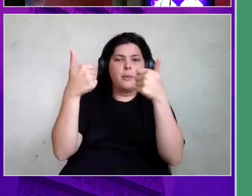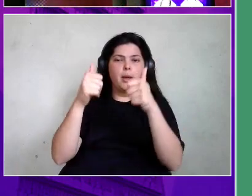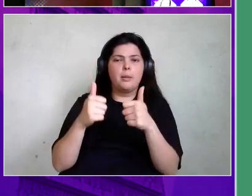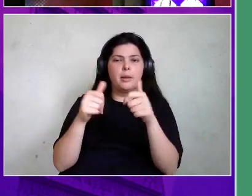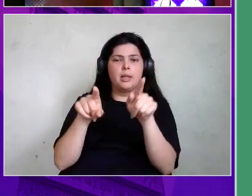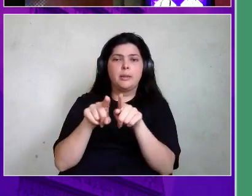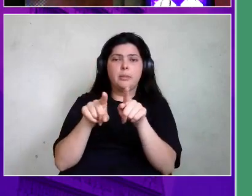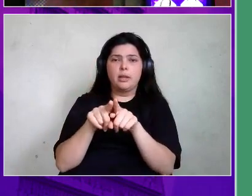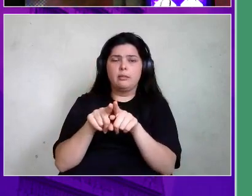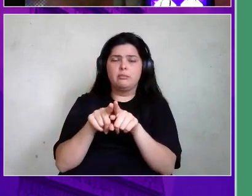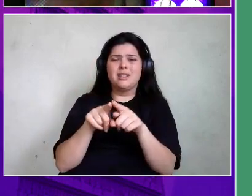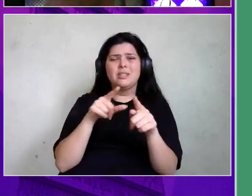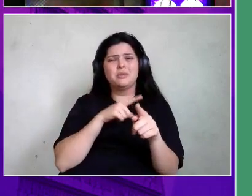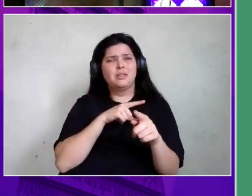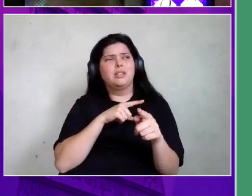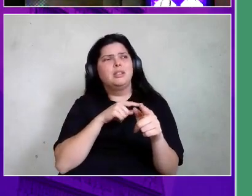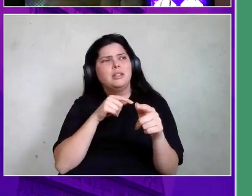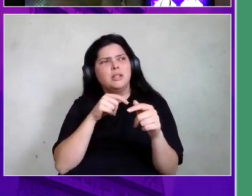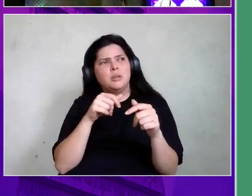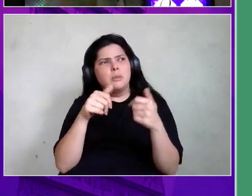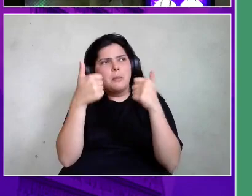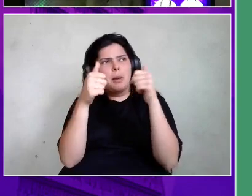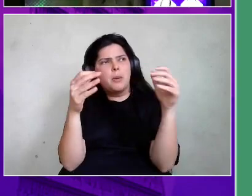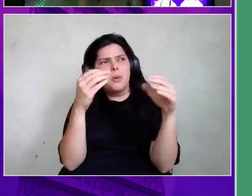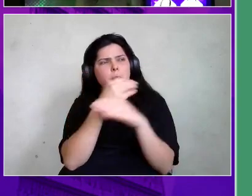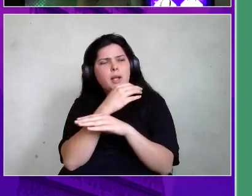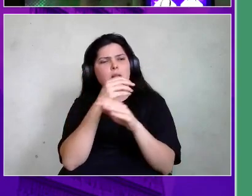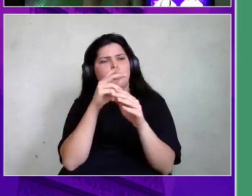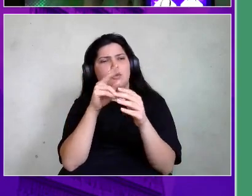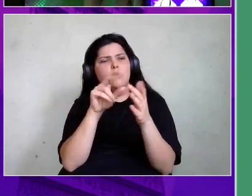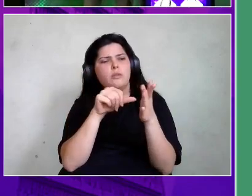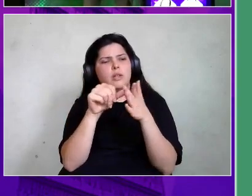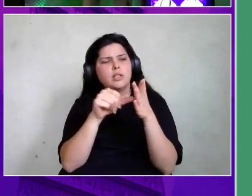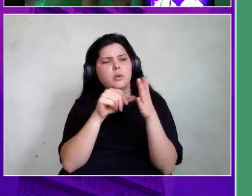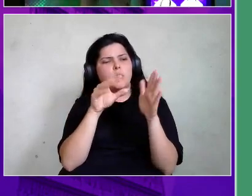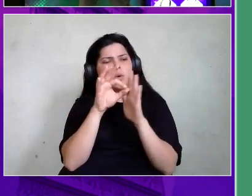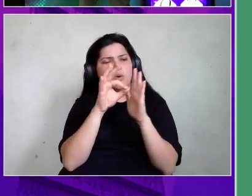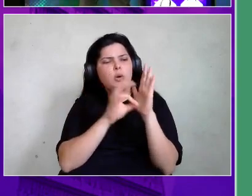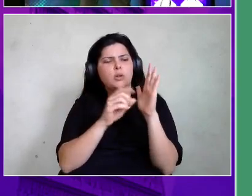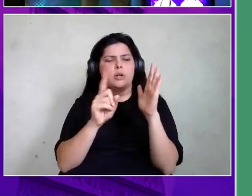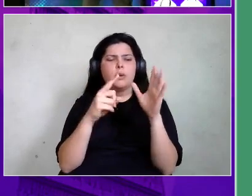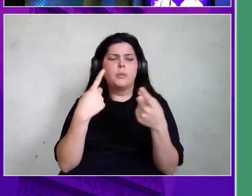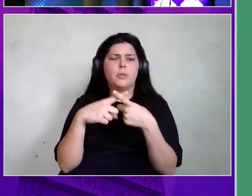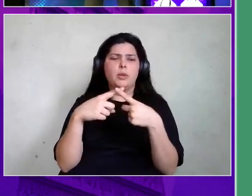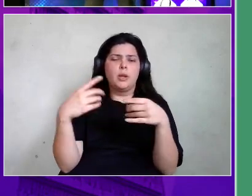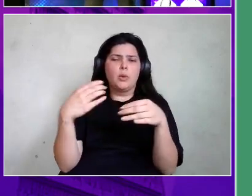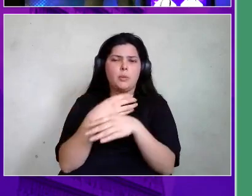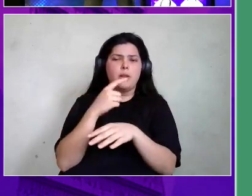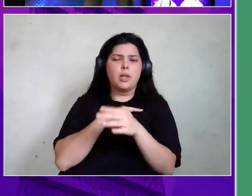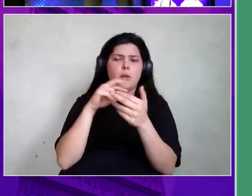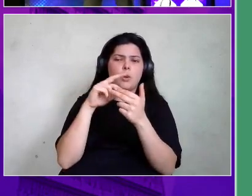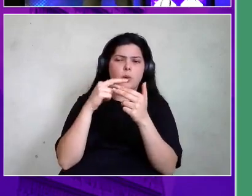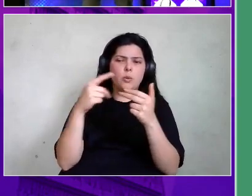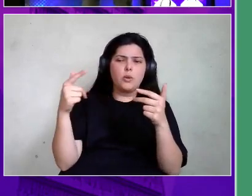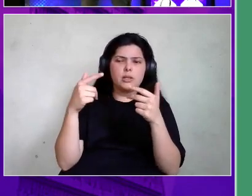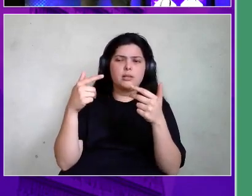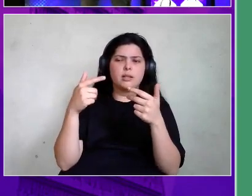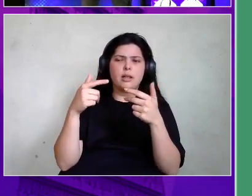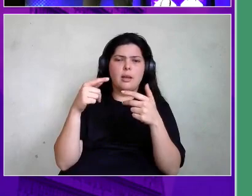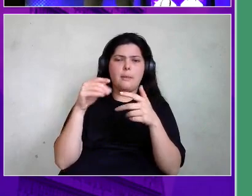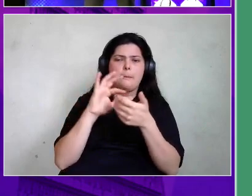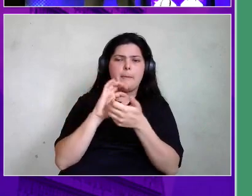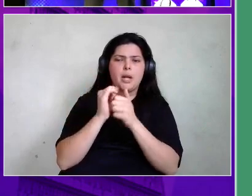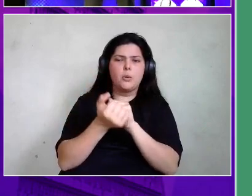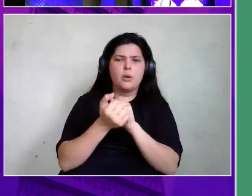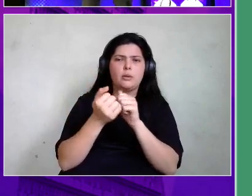ter o pipeline inteiro versionado como código, porque o pipeline inteiro ele pode conter coisas que são ações manuais. Mas todas as etapas